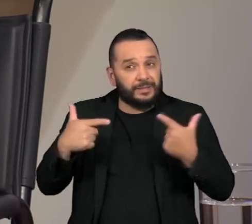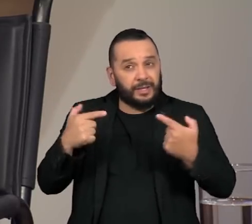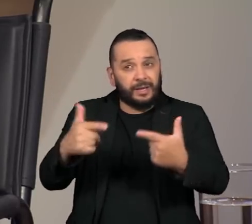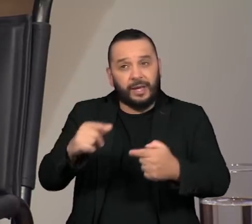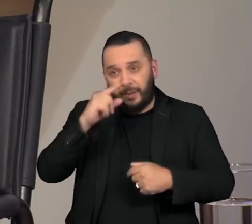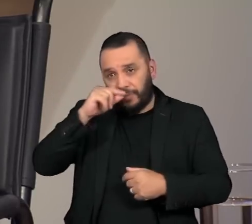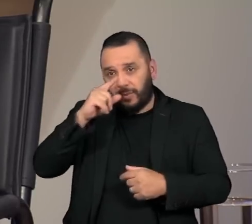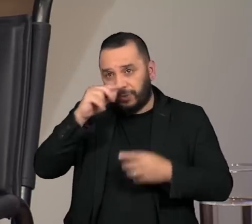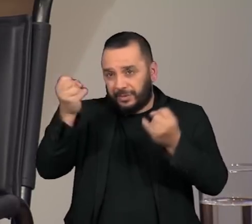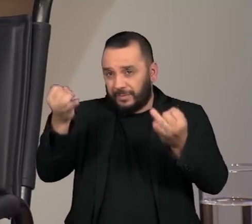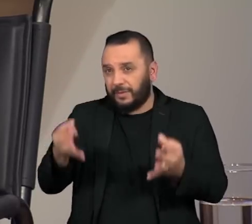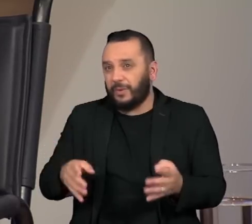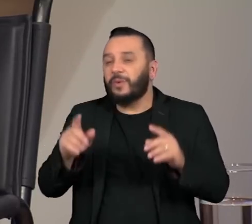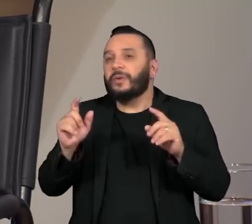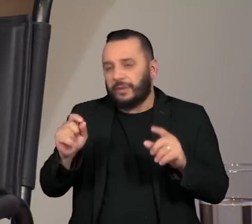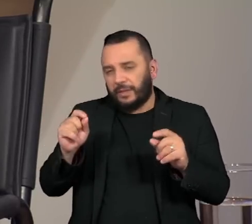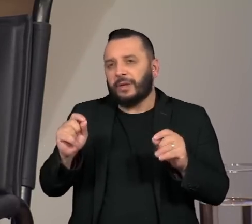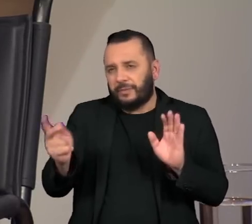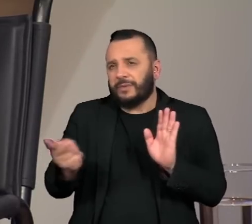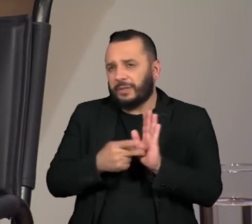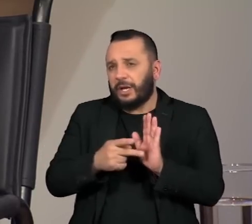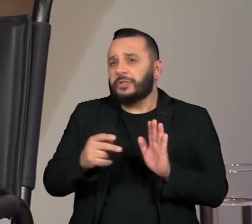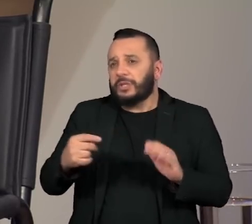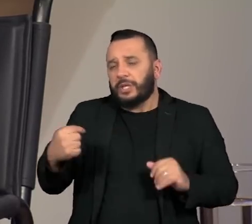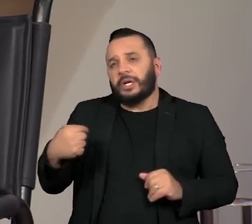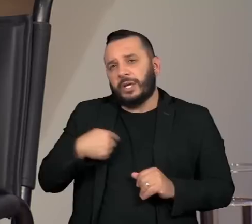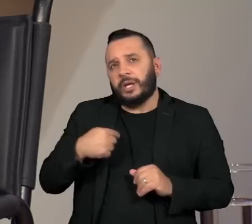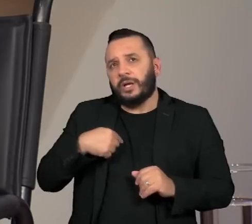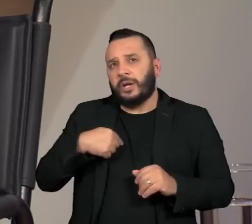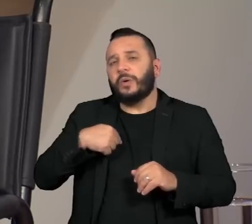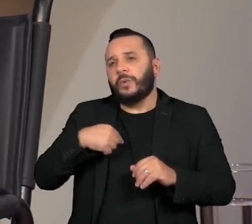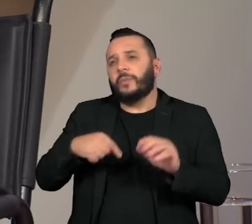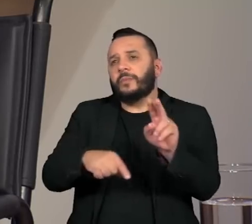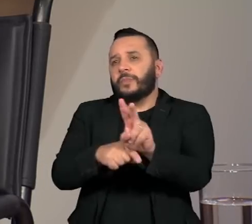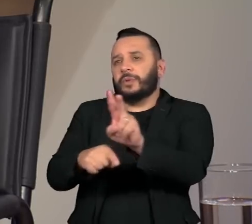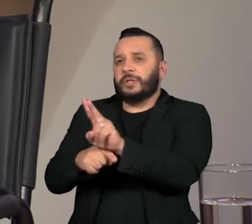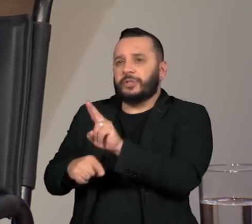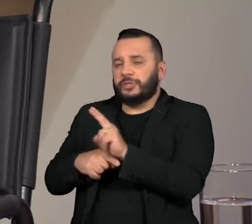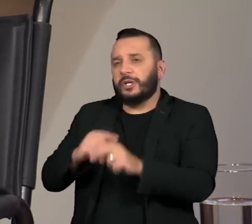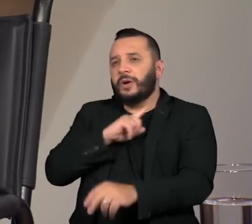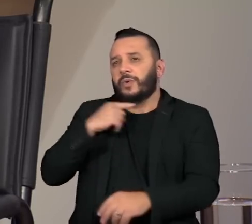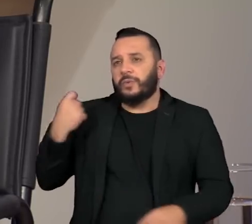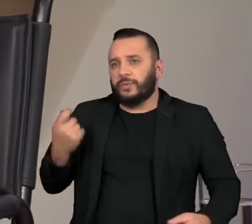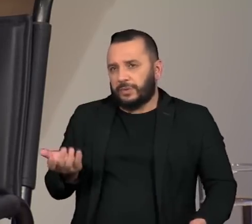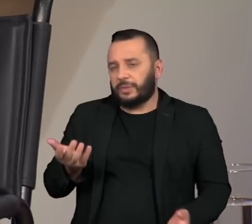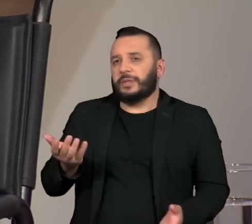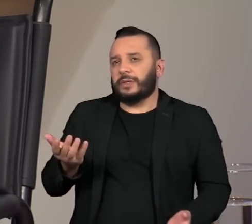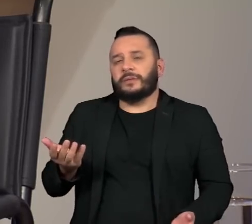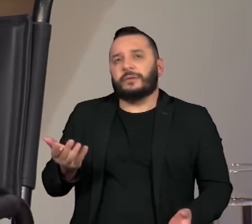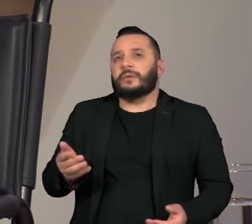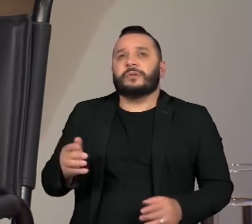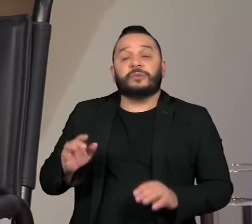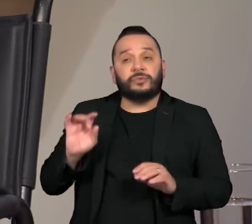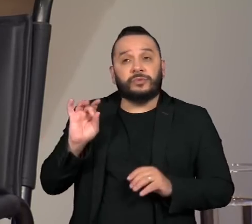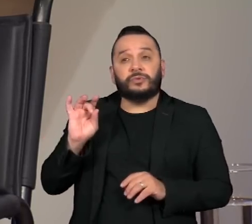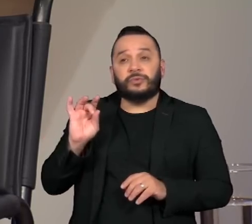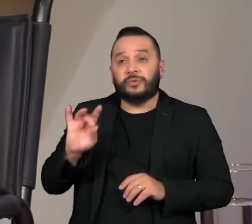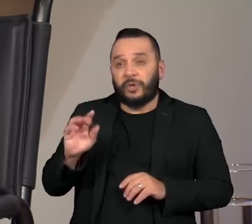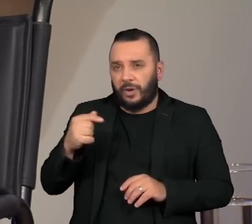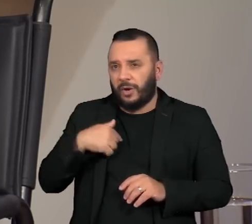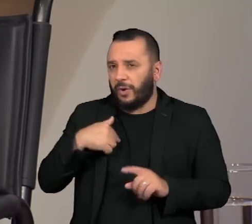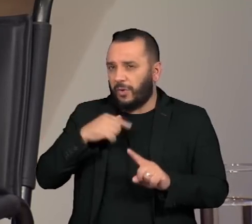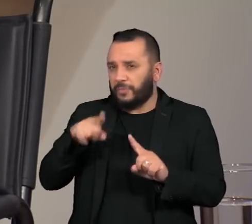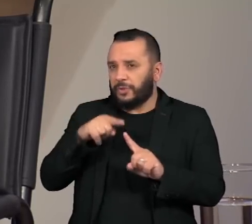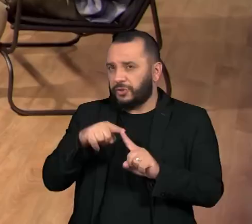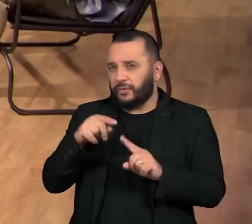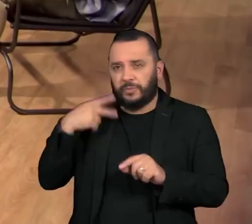Operação Especial, ele falou justamente isso. Eu estou fazendo isso para proteger a Rússia e não somente para atingir